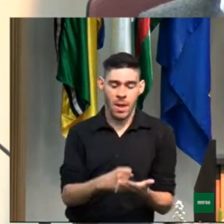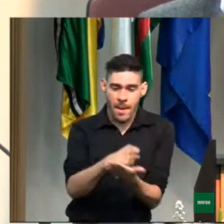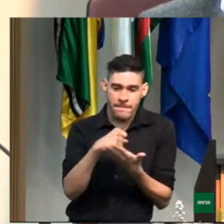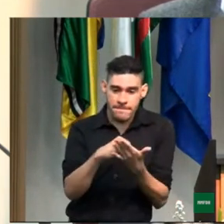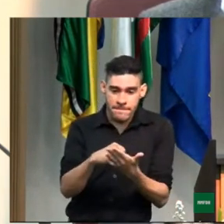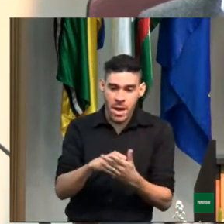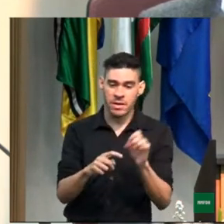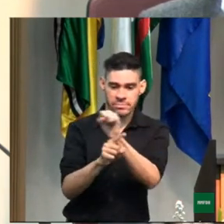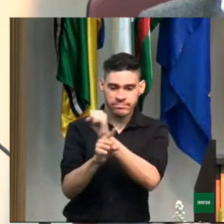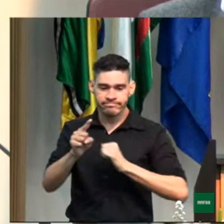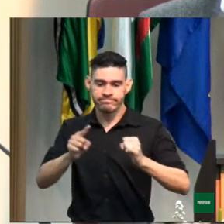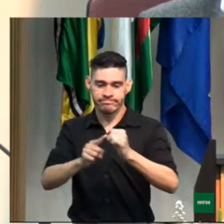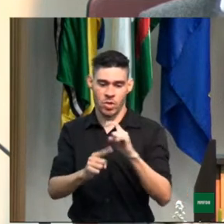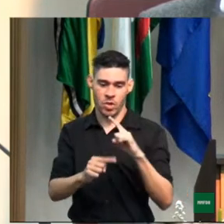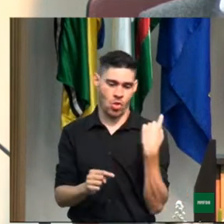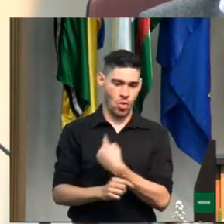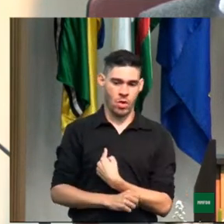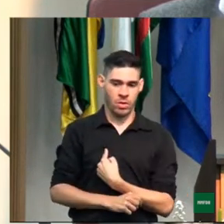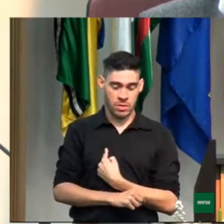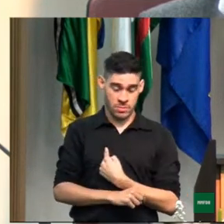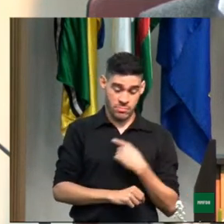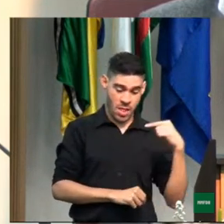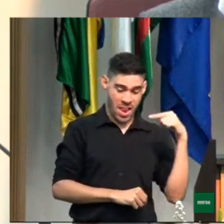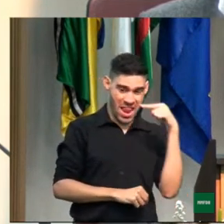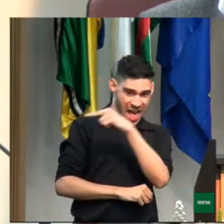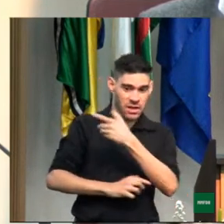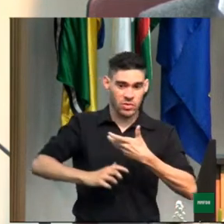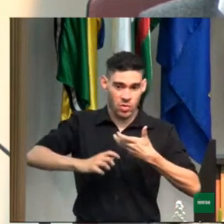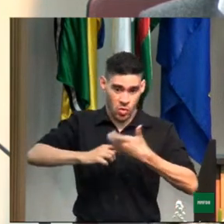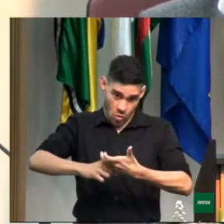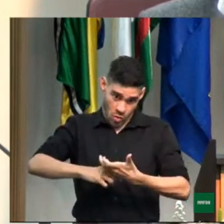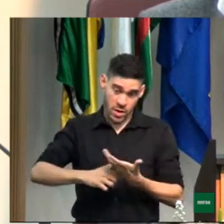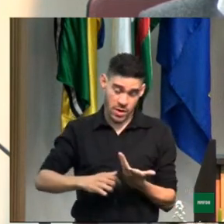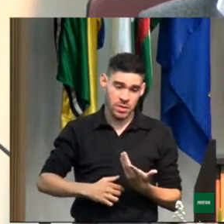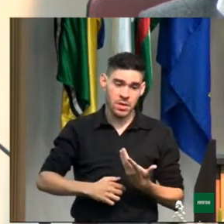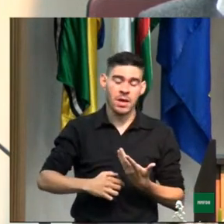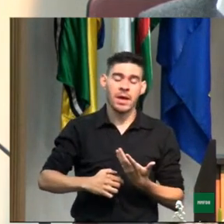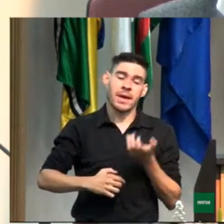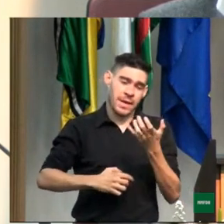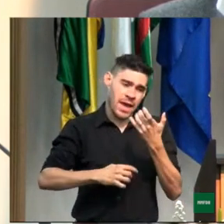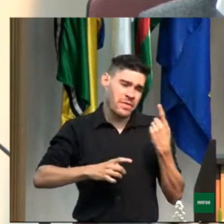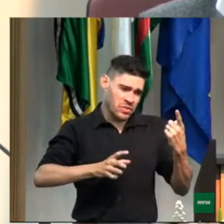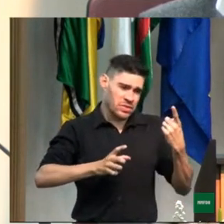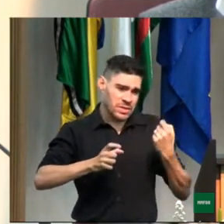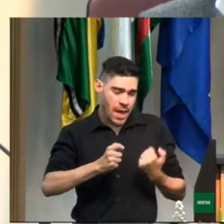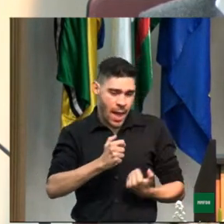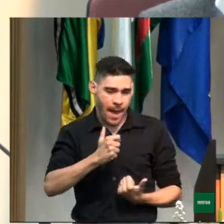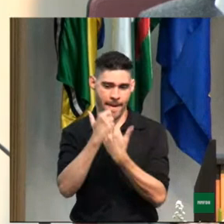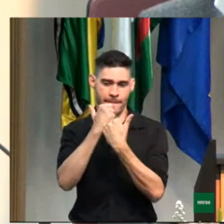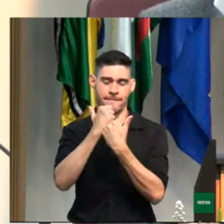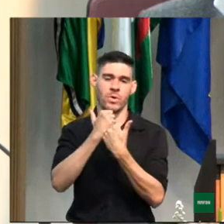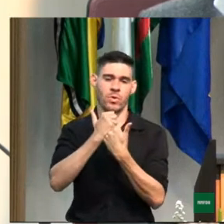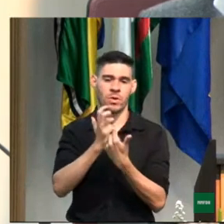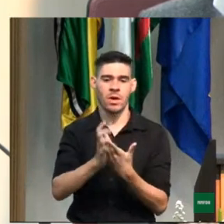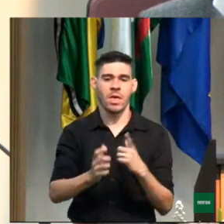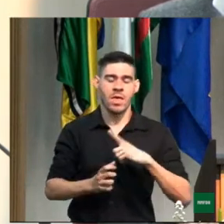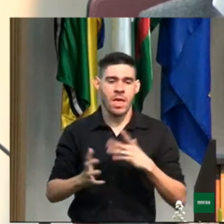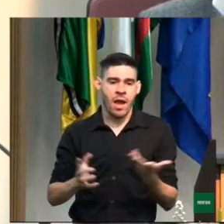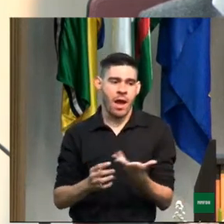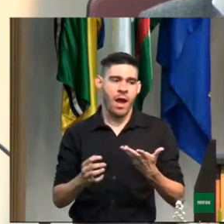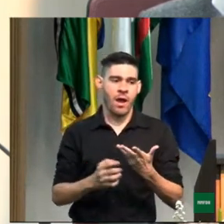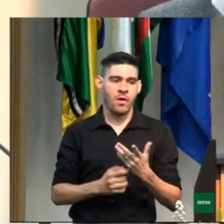E nós, ministra, lá no Congresso, queremos contar com o seu apoio. Nós temos agora uma reforma